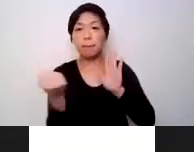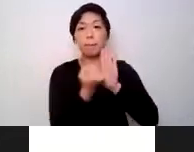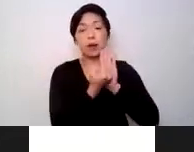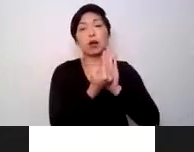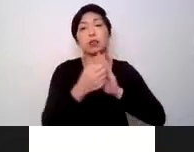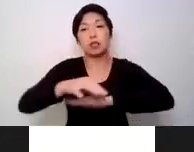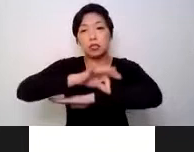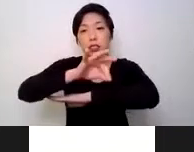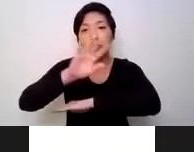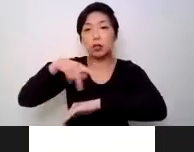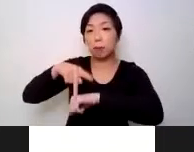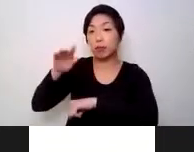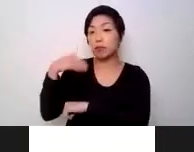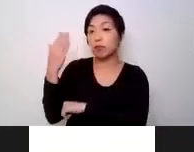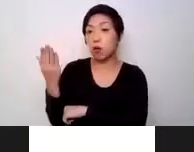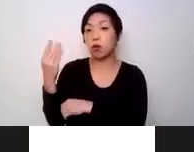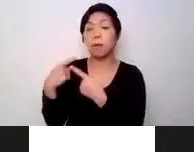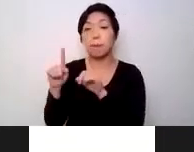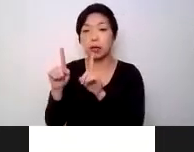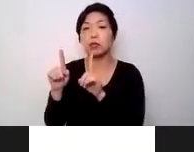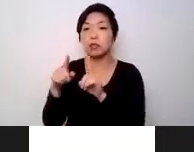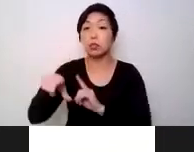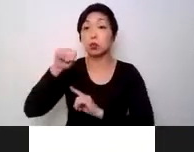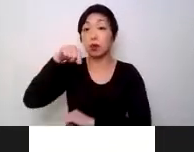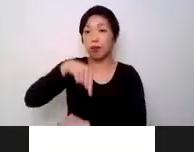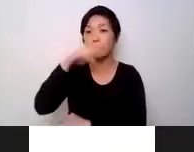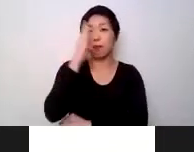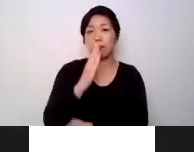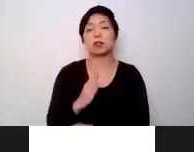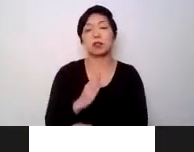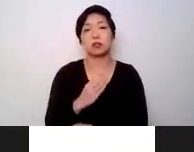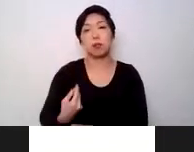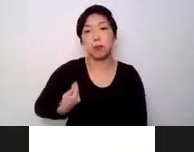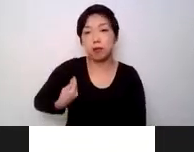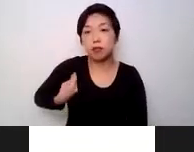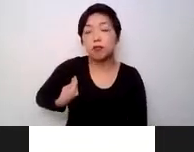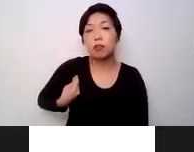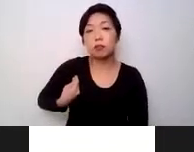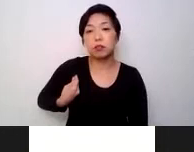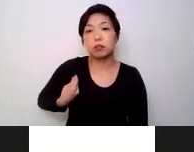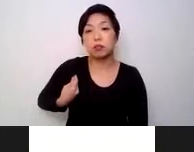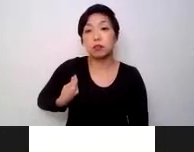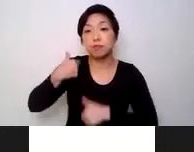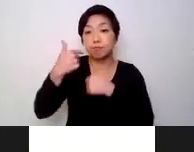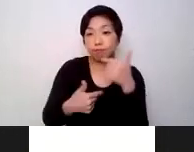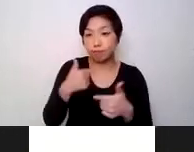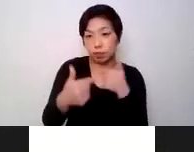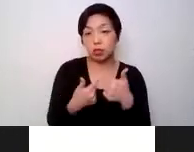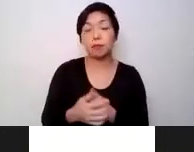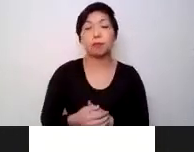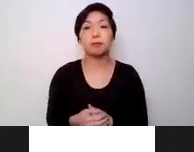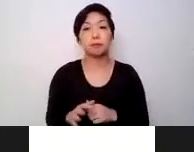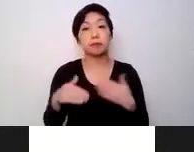arquitetura no exterior eles escolheram o Brasil para viver e exercer a profissão dele então as obras elas